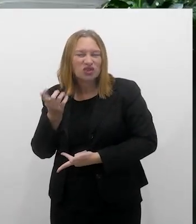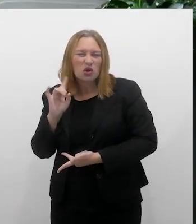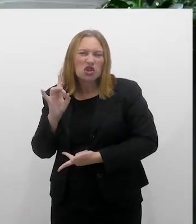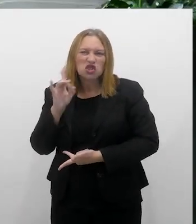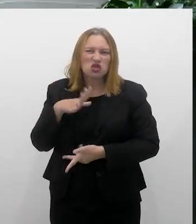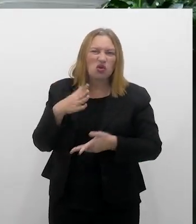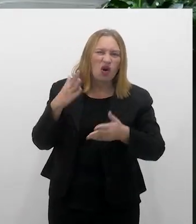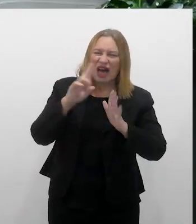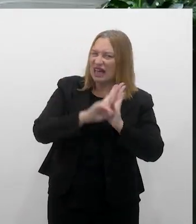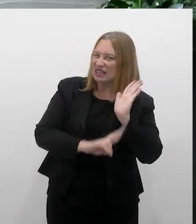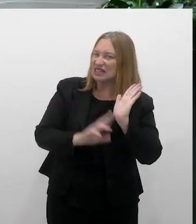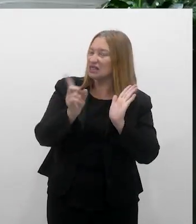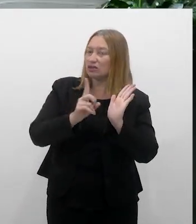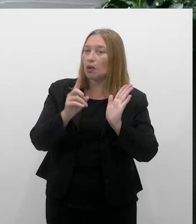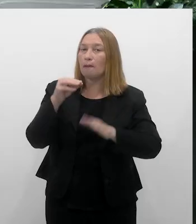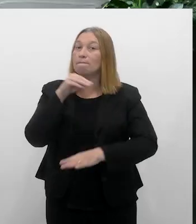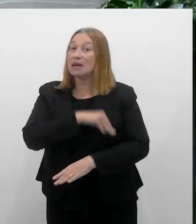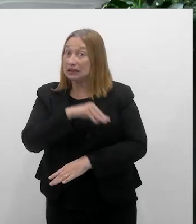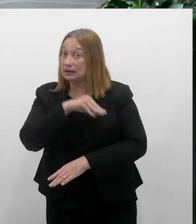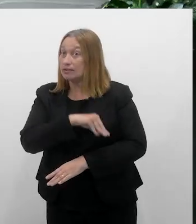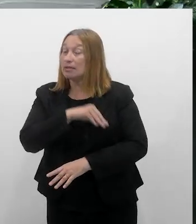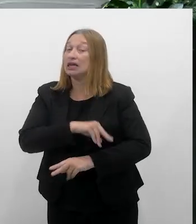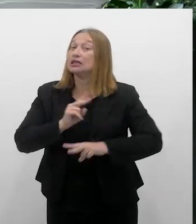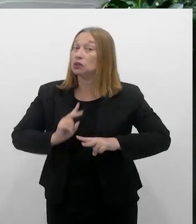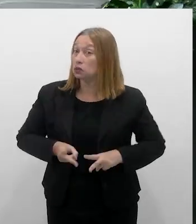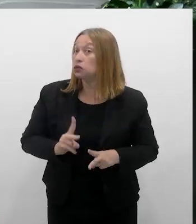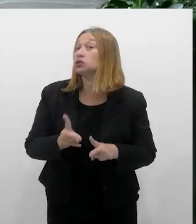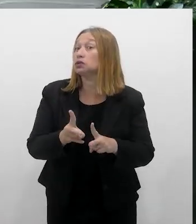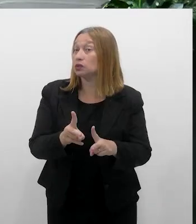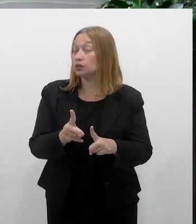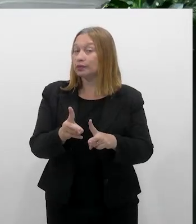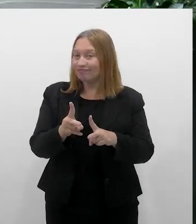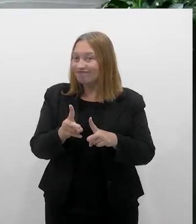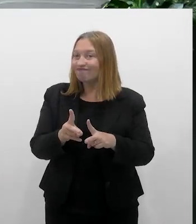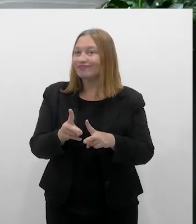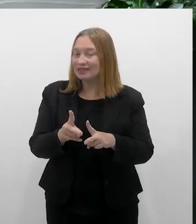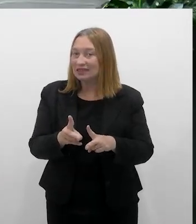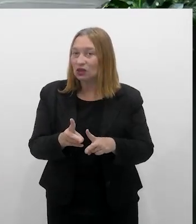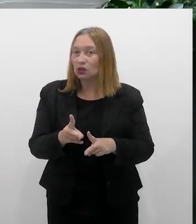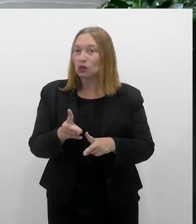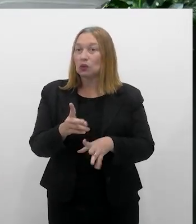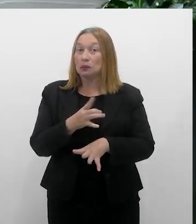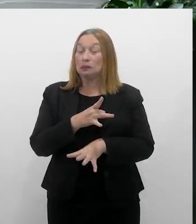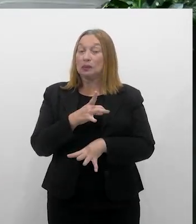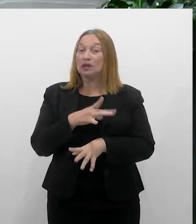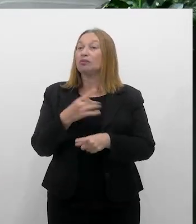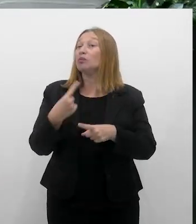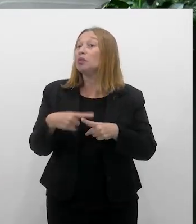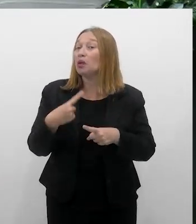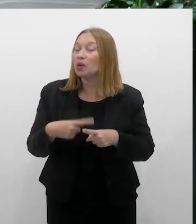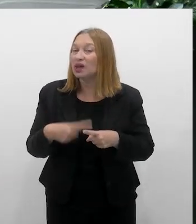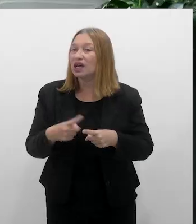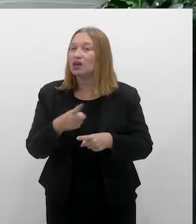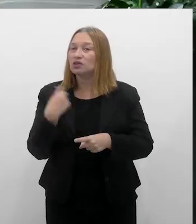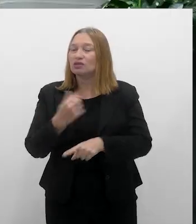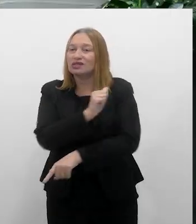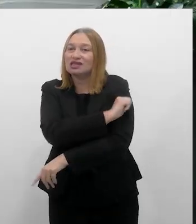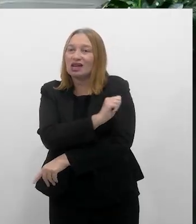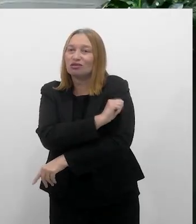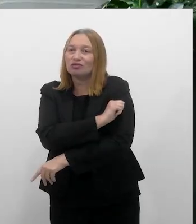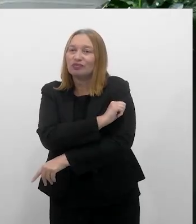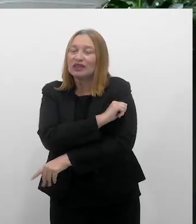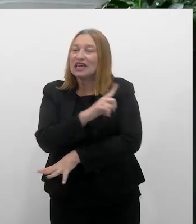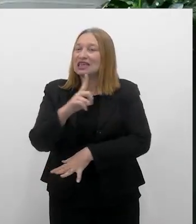que não é tão somente a redação. Eu acho que matemática continua sendo o bicho de 7 cabeças,